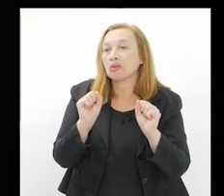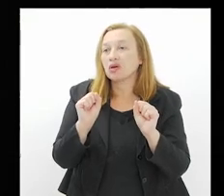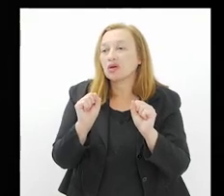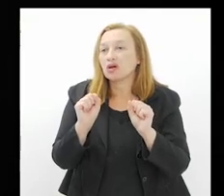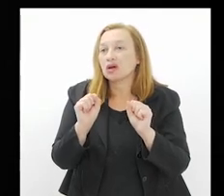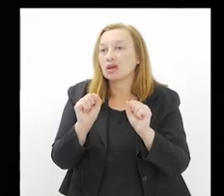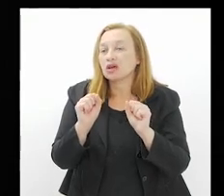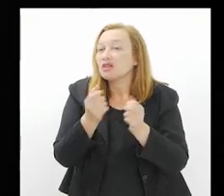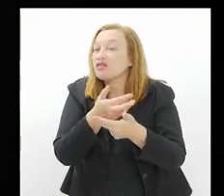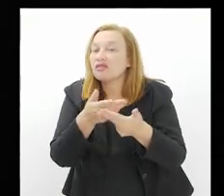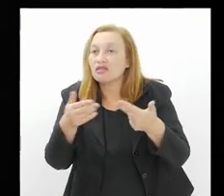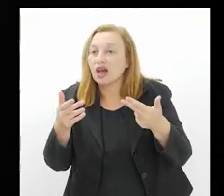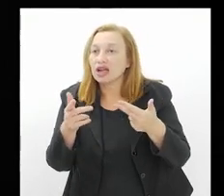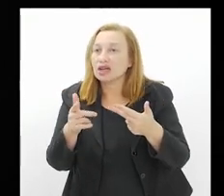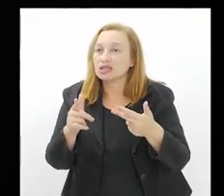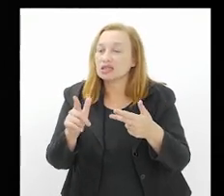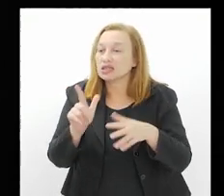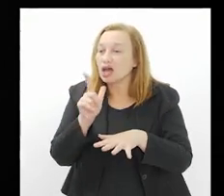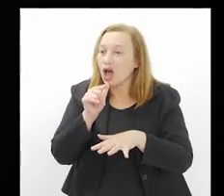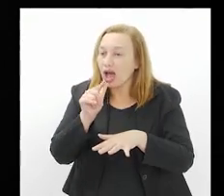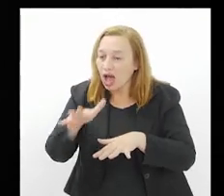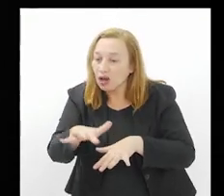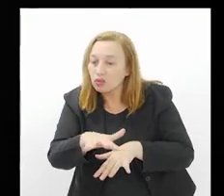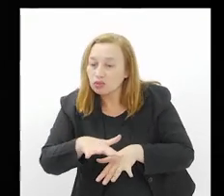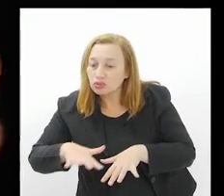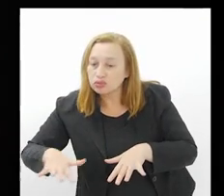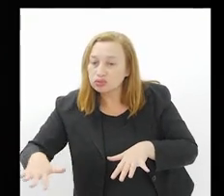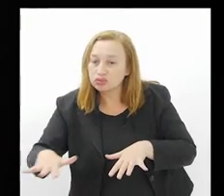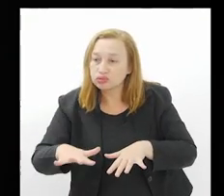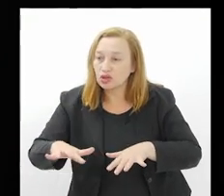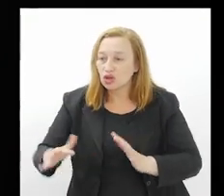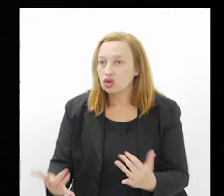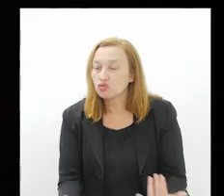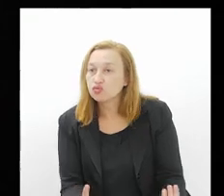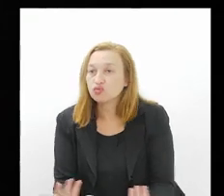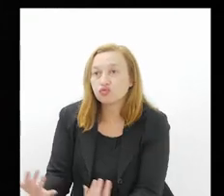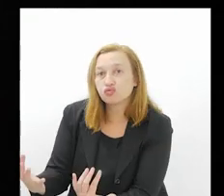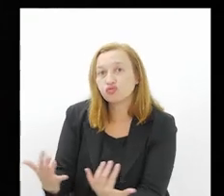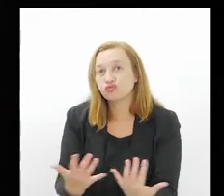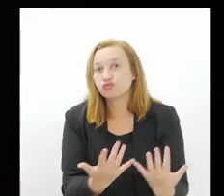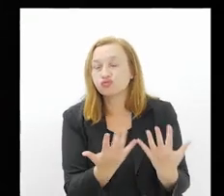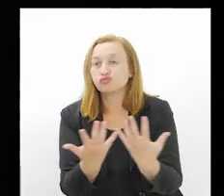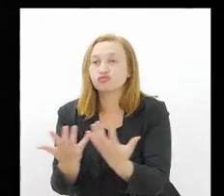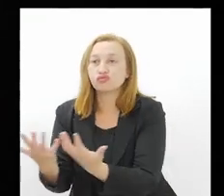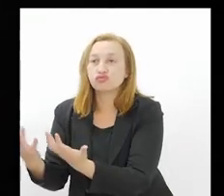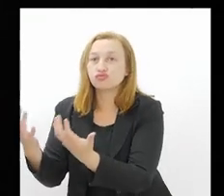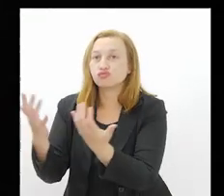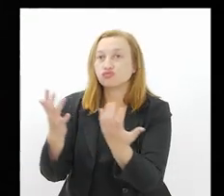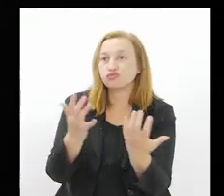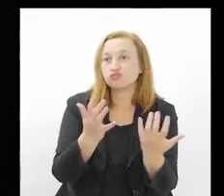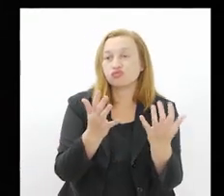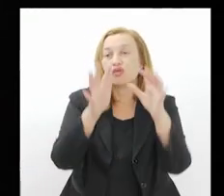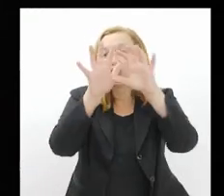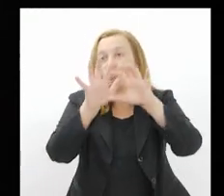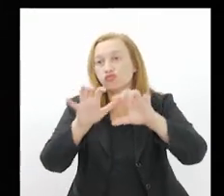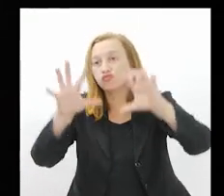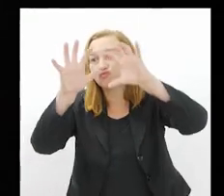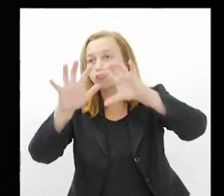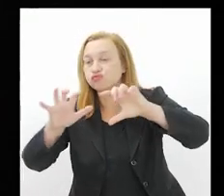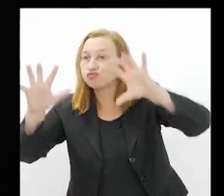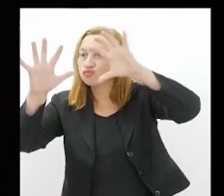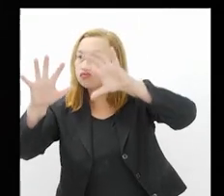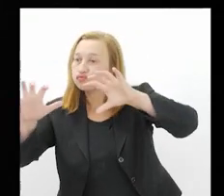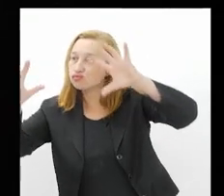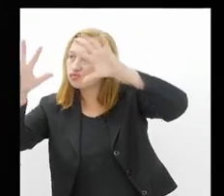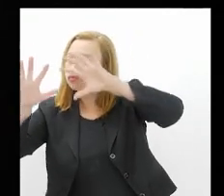sal marinho, pode ser diversos tipos de partículas que permitem a deposição de água sobre ela. Então, para eu